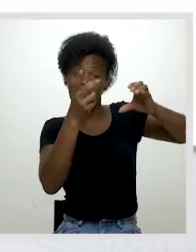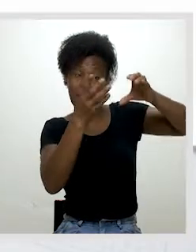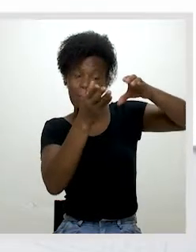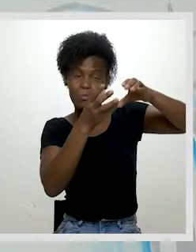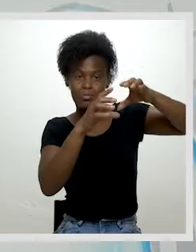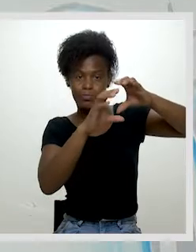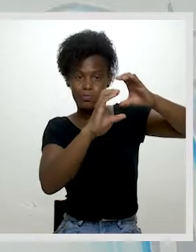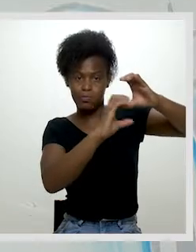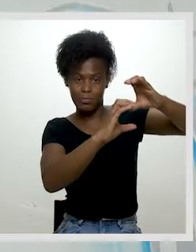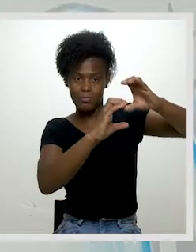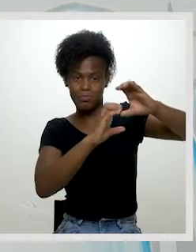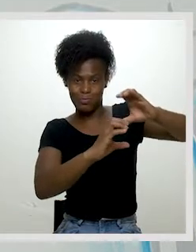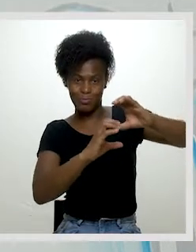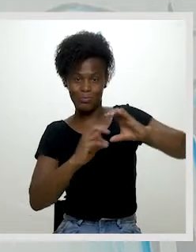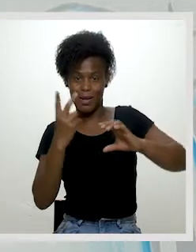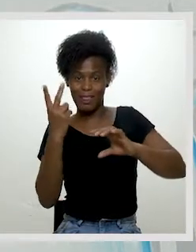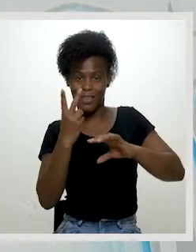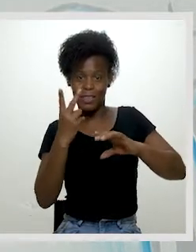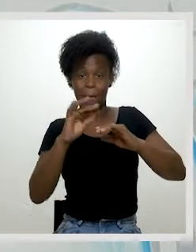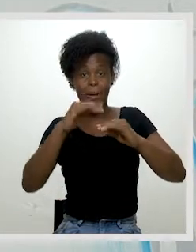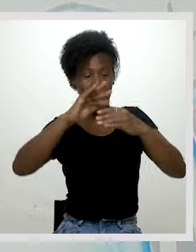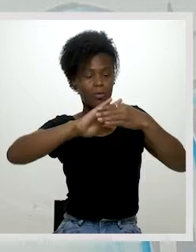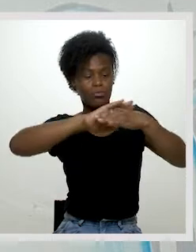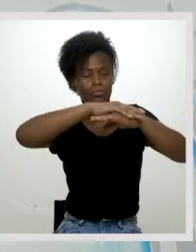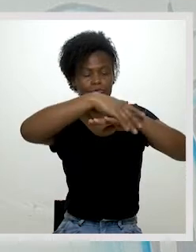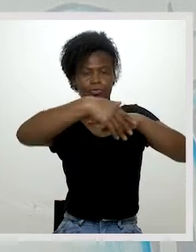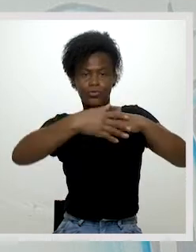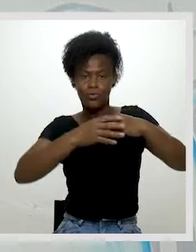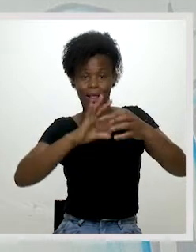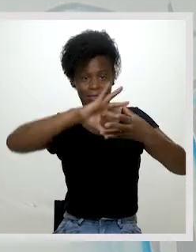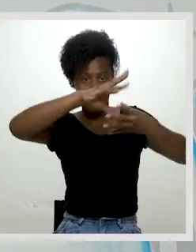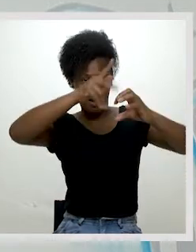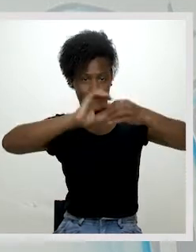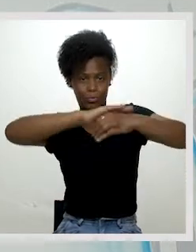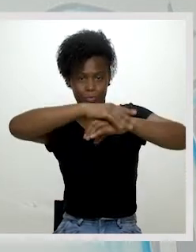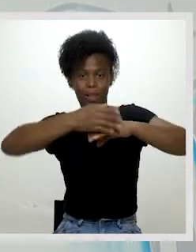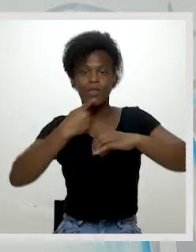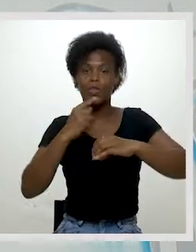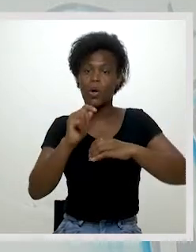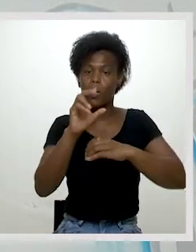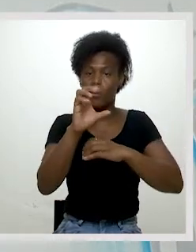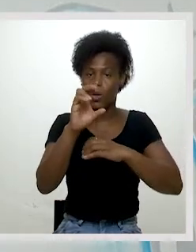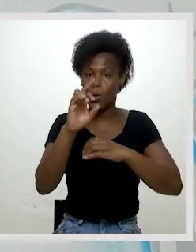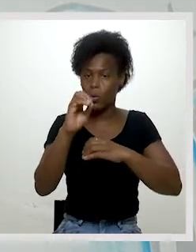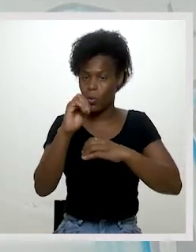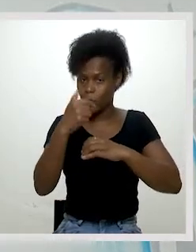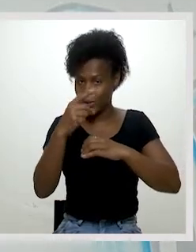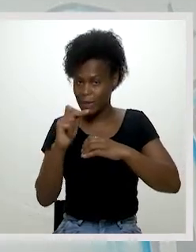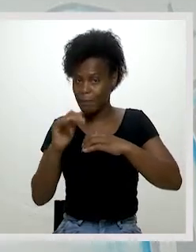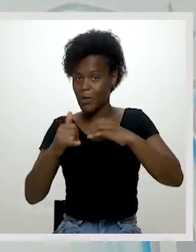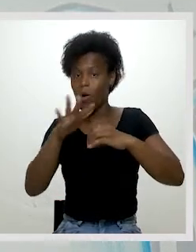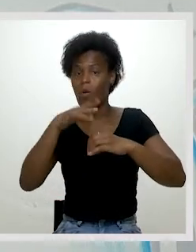não é assim? A camada superficial, que é a crosta, não é? Onde nós vivemos. Depois